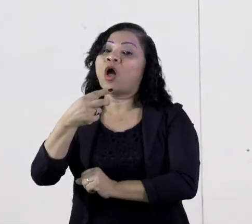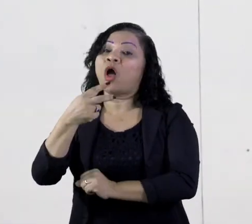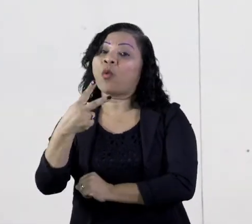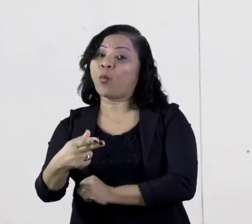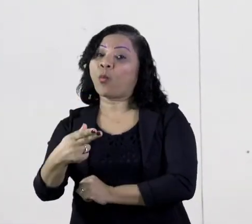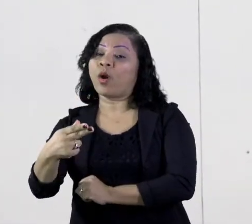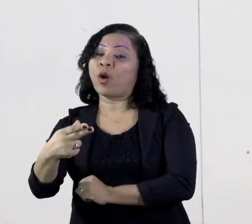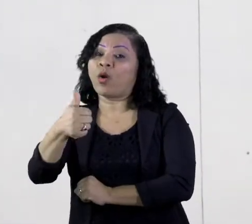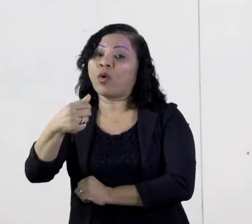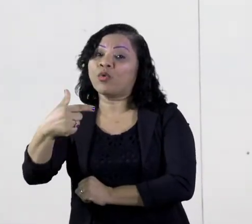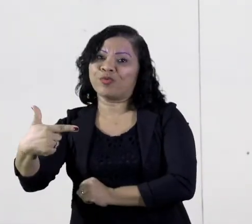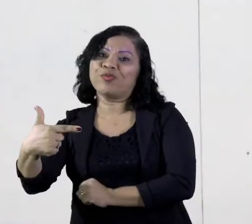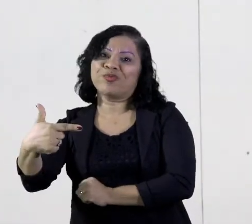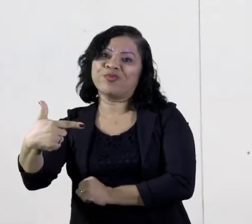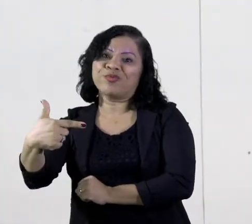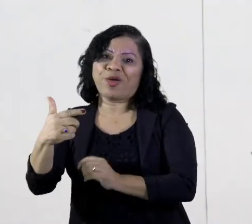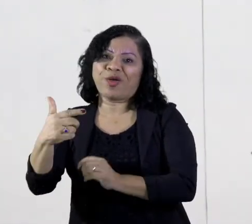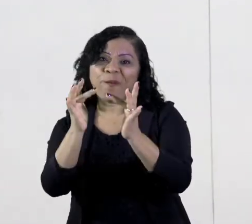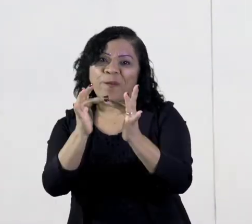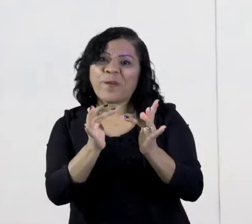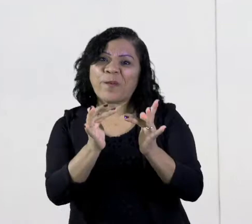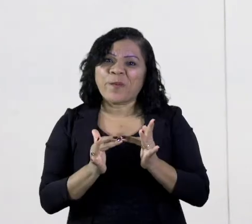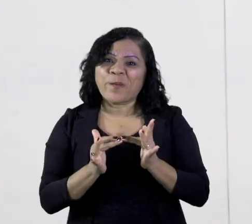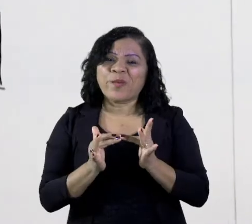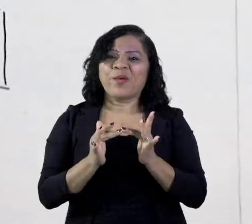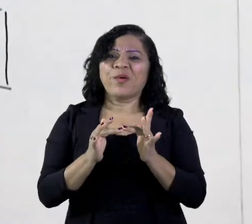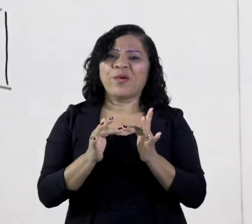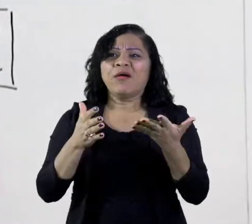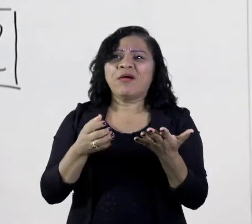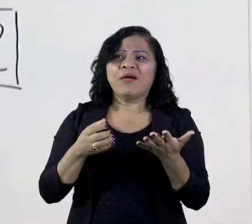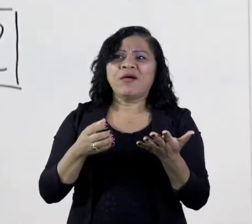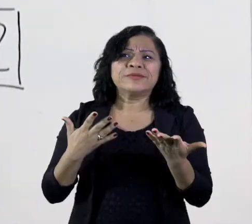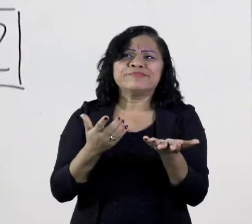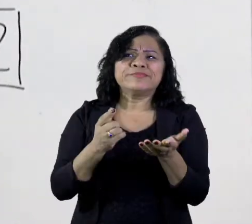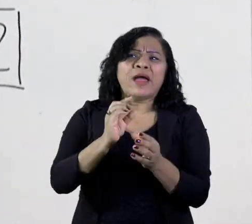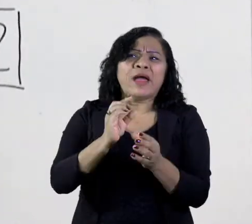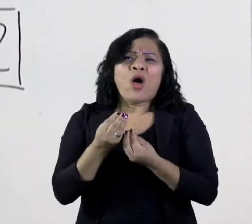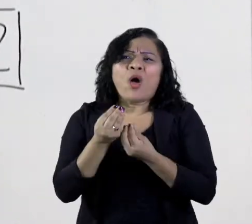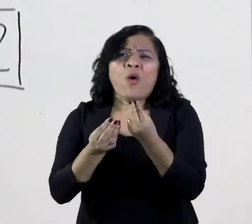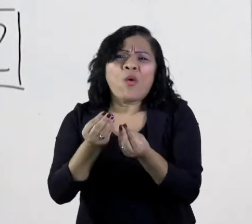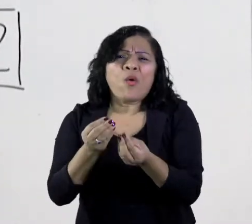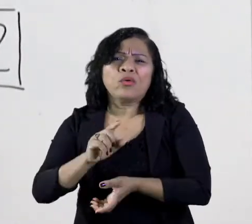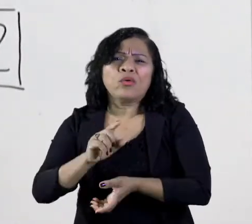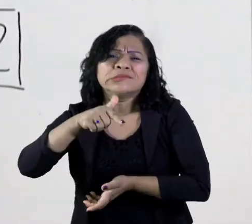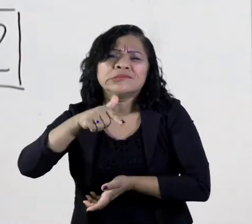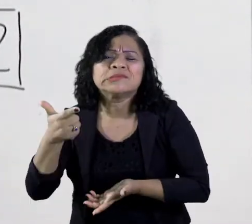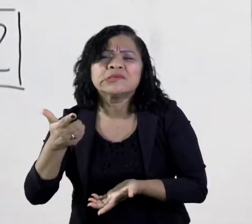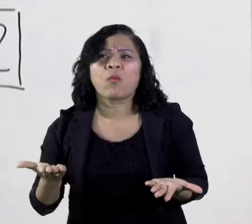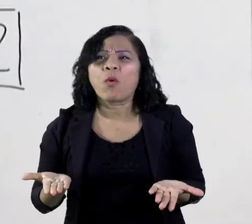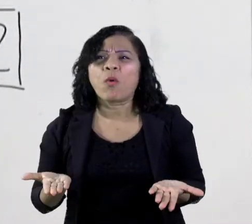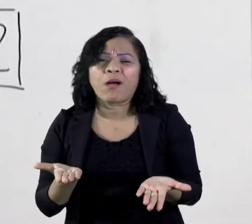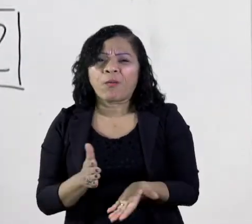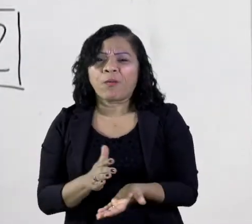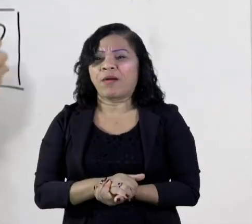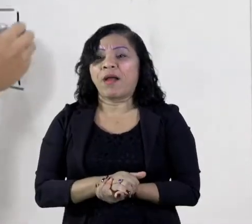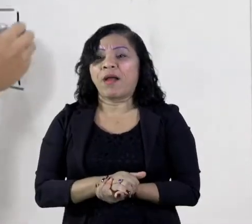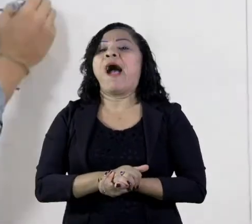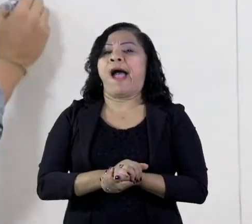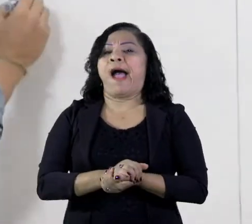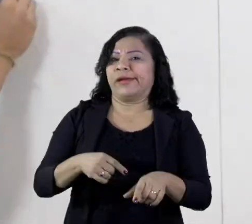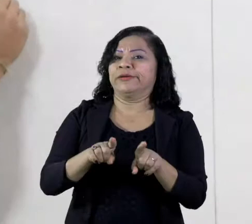Concordam comigo? Concordo. De que outra maneira eu poderia escrever isso, professor? Vamos lá. O 12 poderia ser também